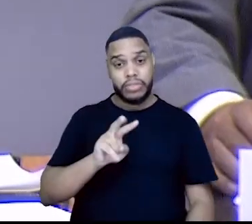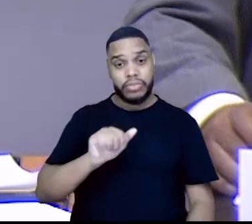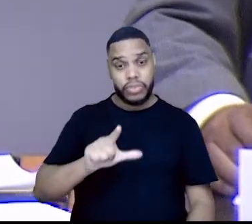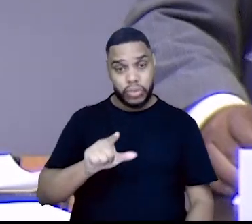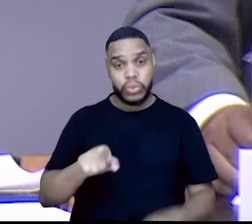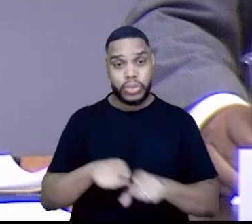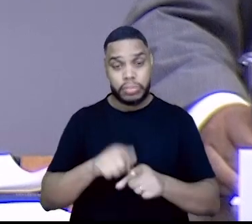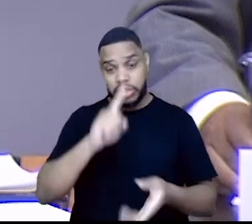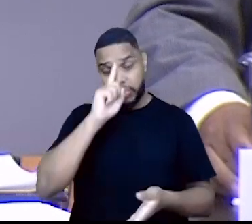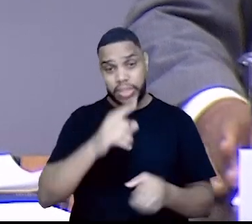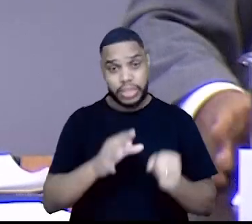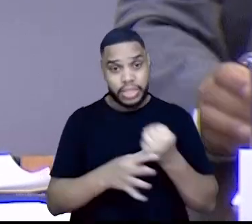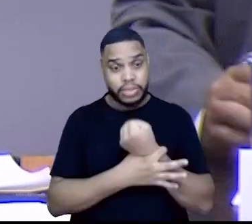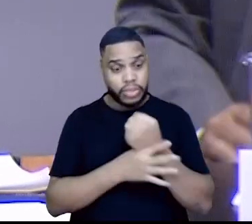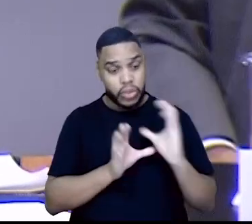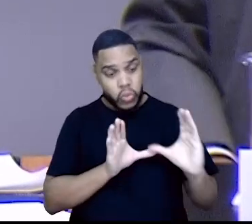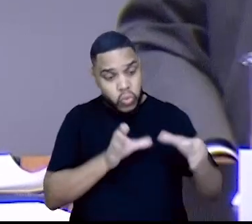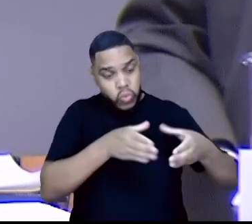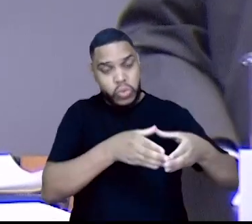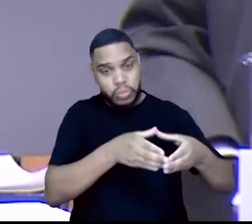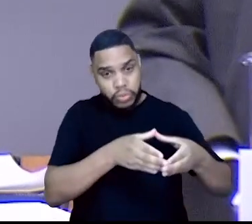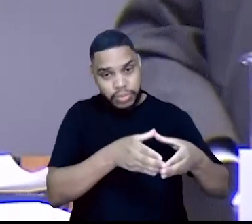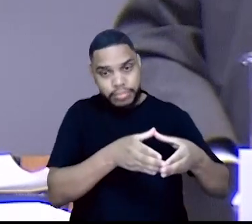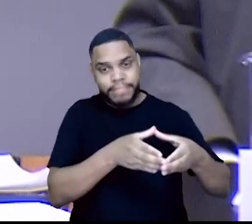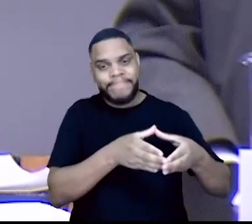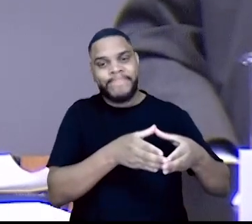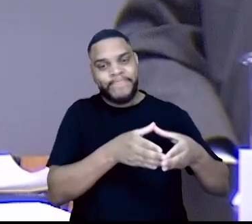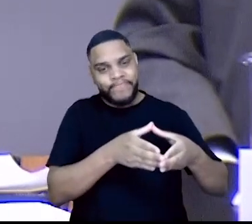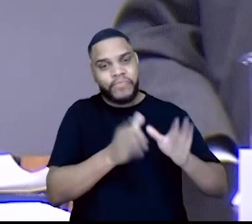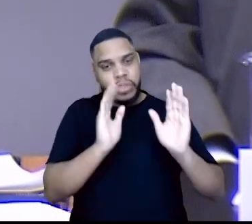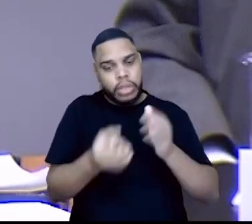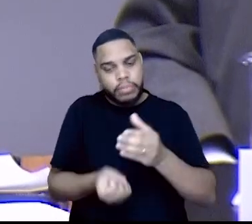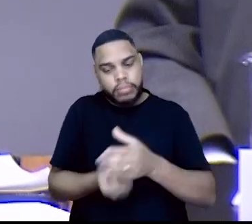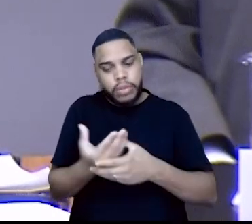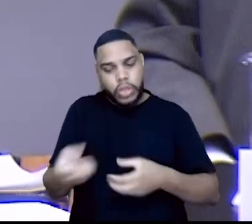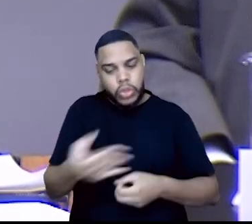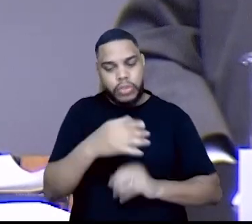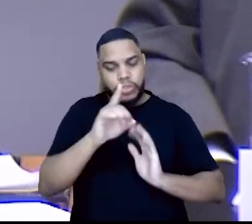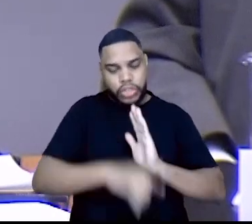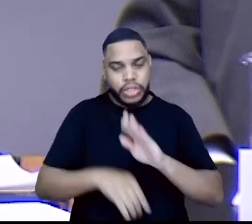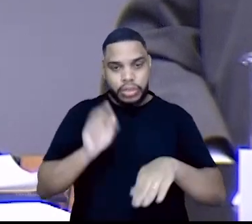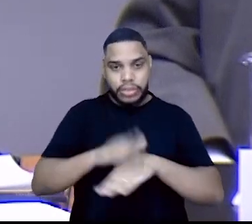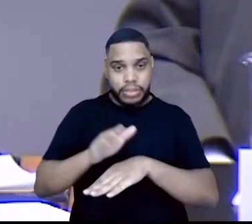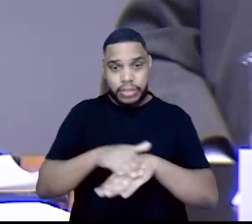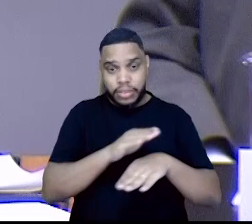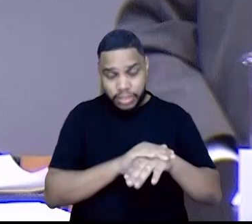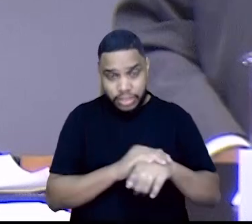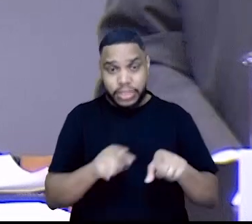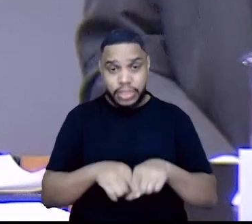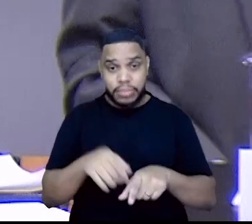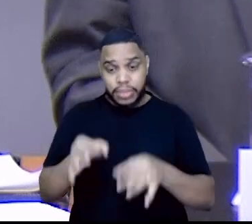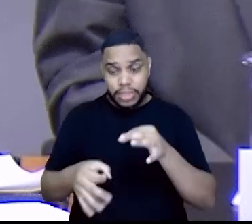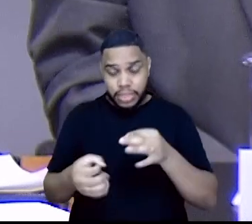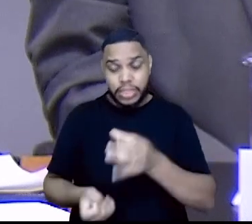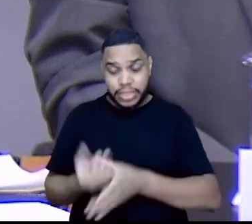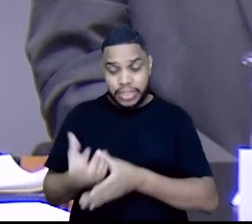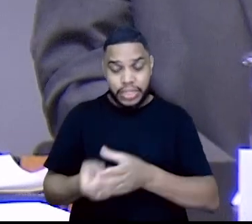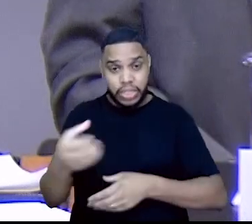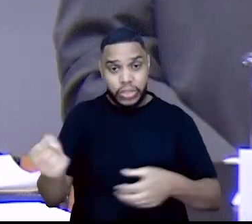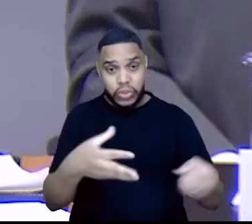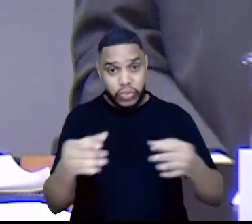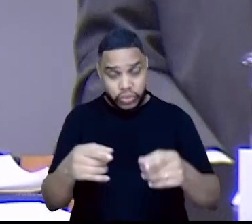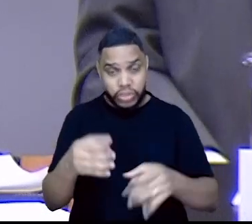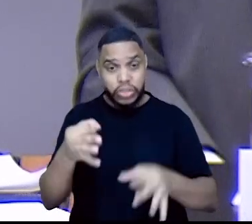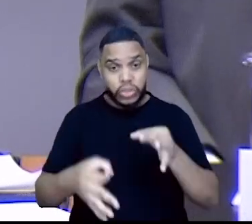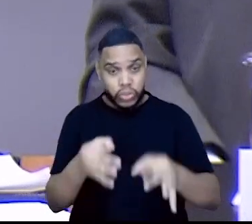de segurança coletivo. Então, e além de criar novos direitos e novas ações, se criaram novos tribunais, especialmente os